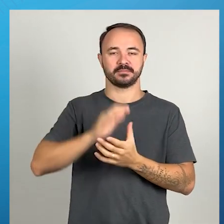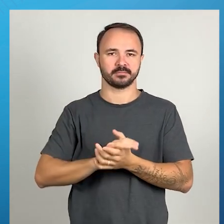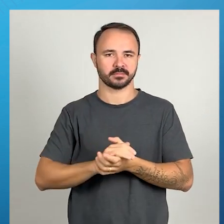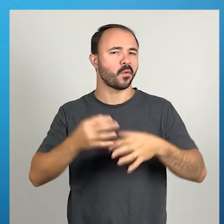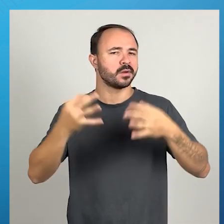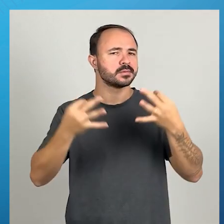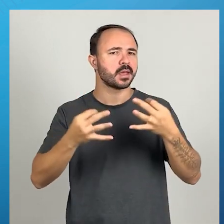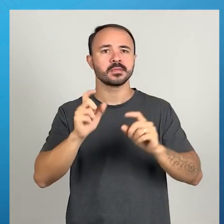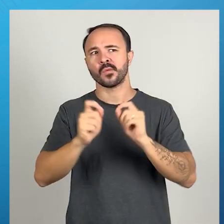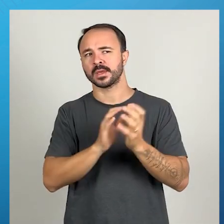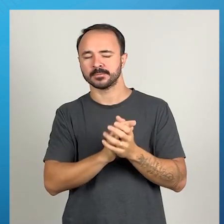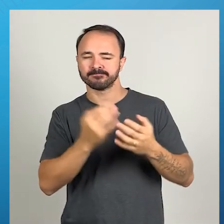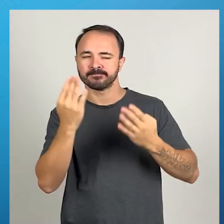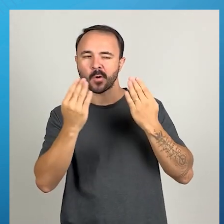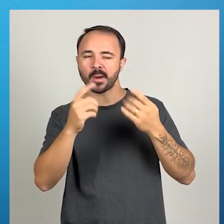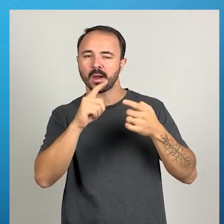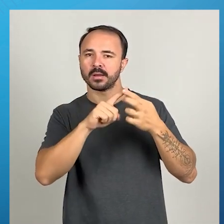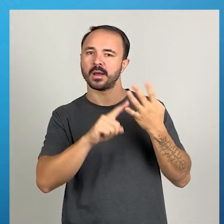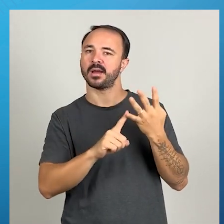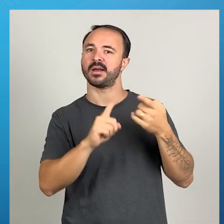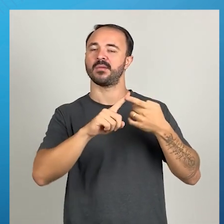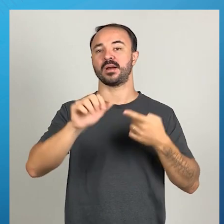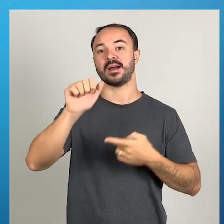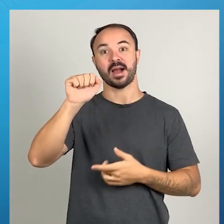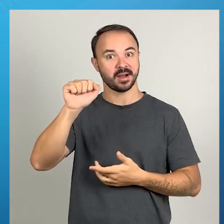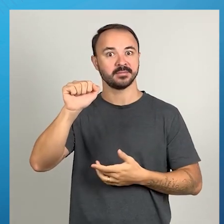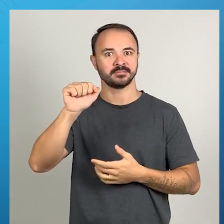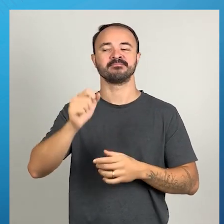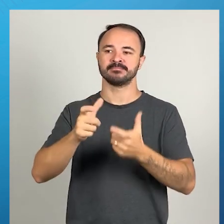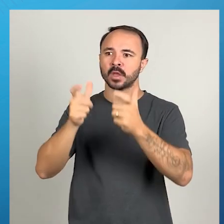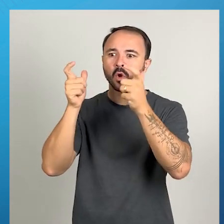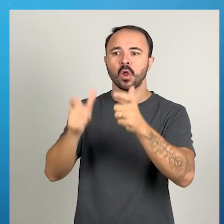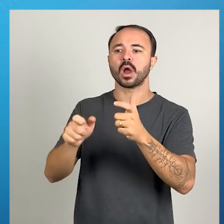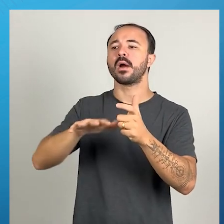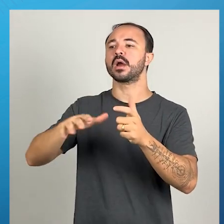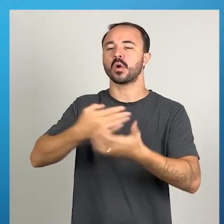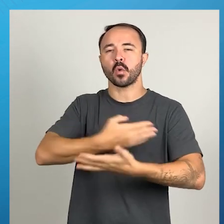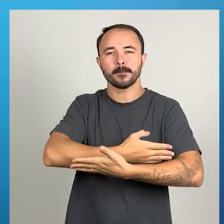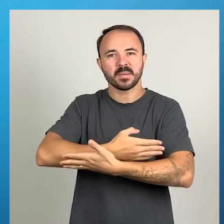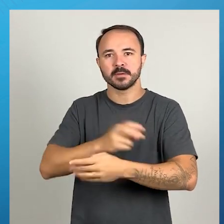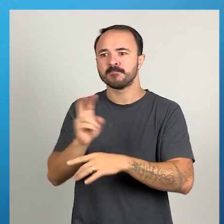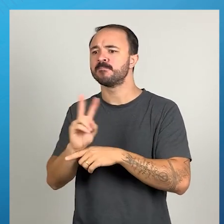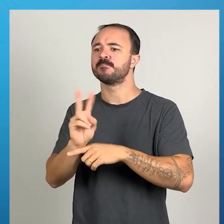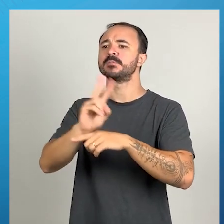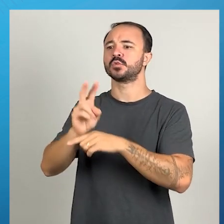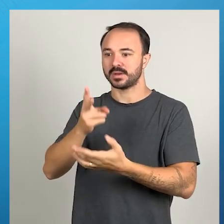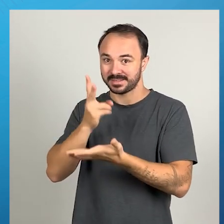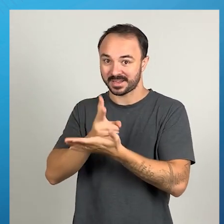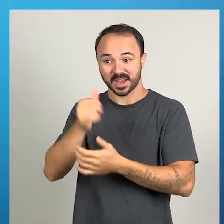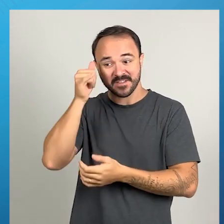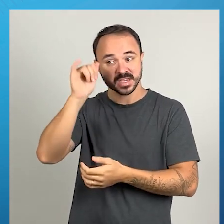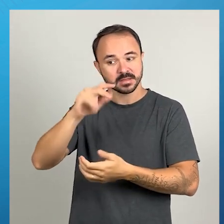aqui, fazendo uma análise, é a alternativa A. Supervisionar constantemente o bebê para evitar quedas e